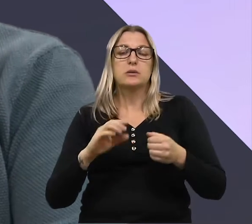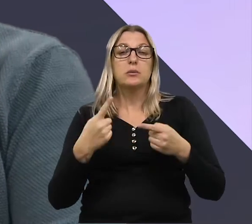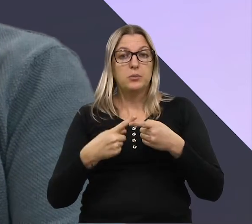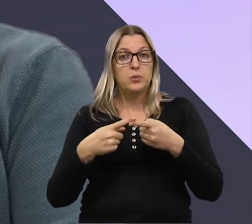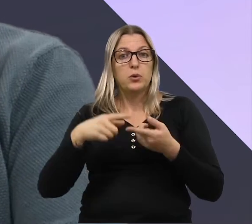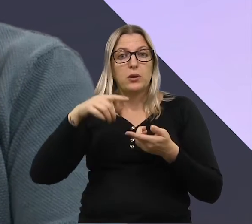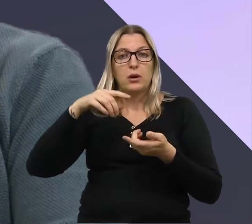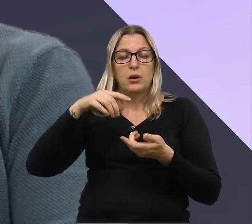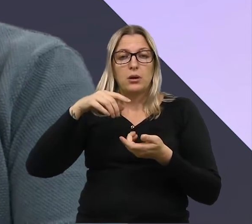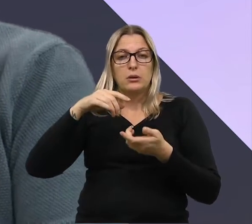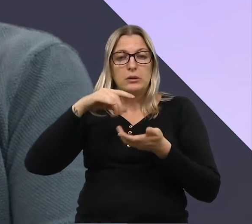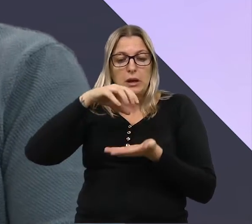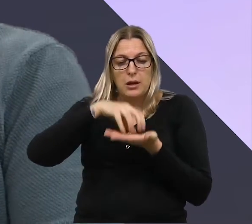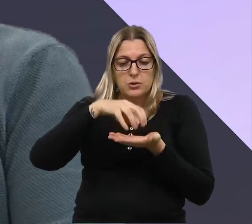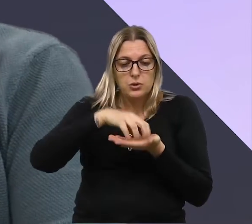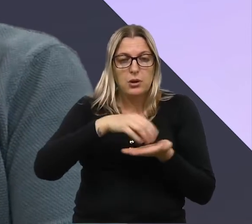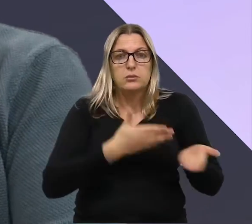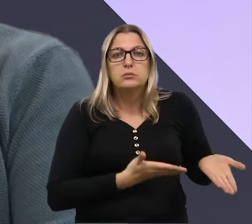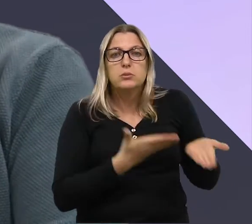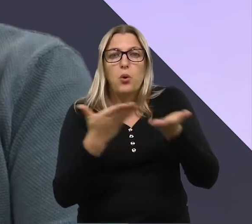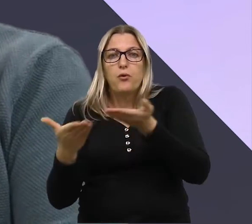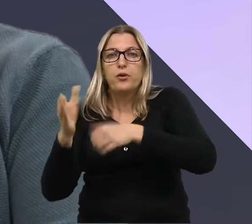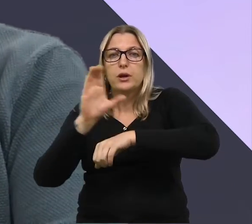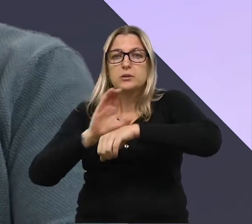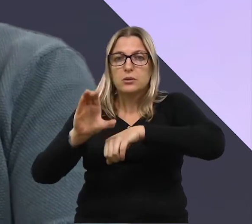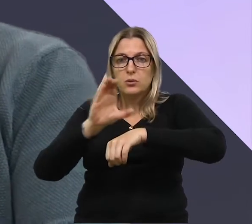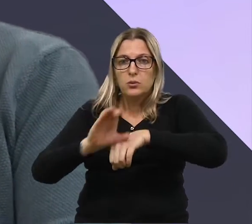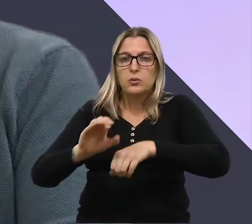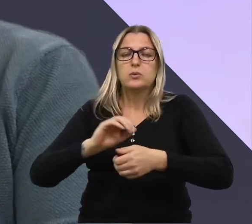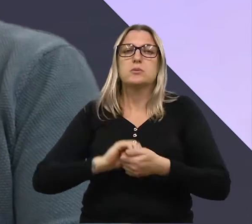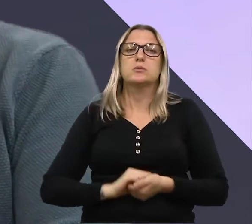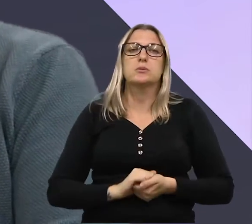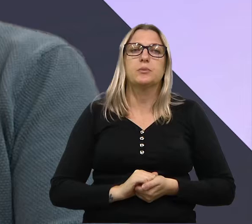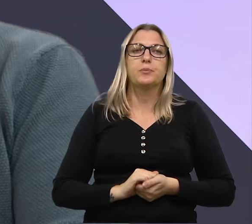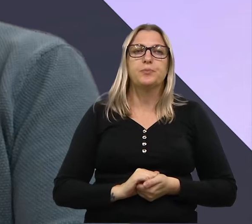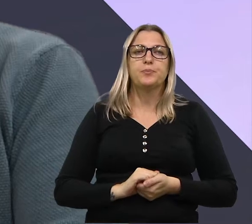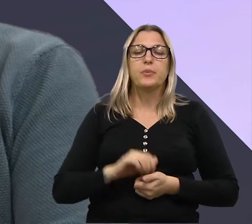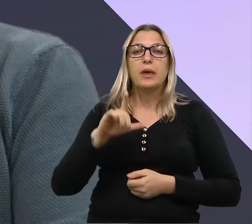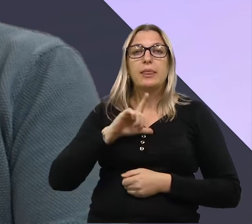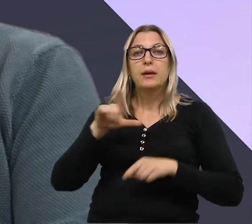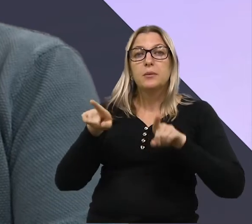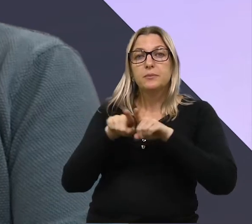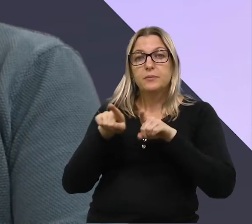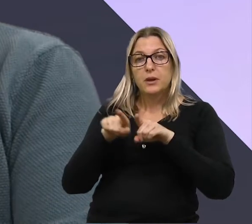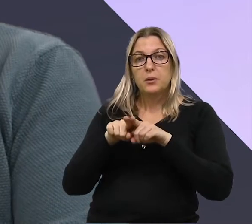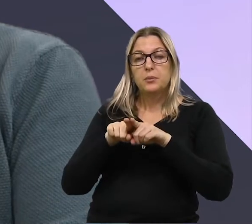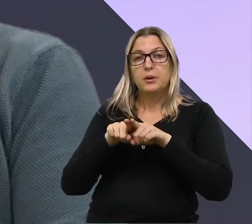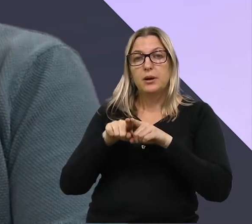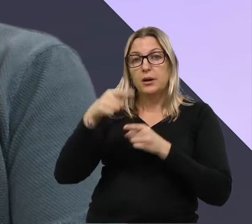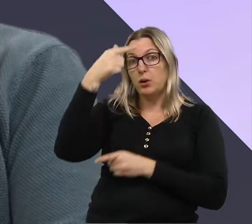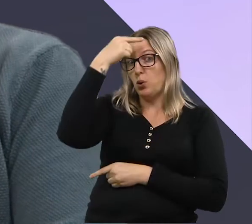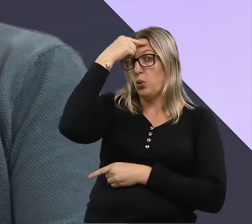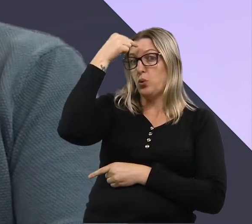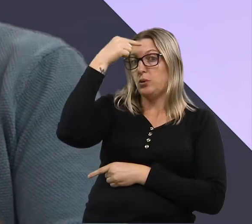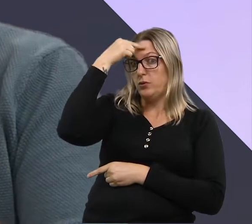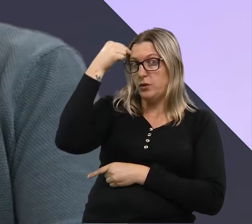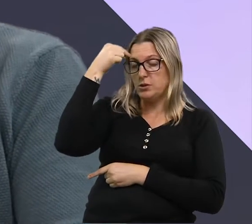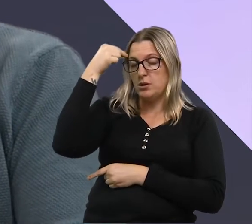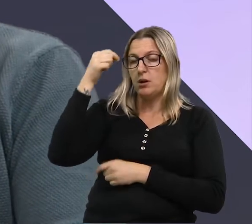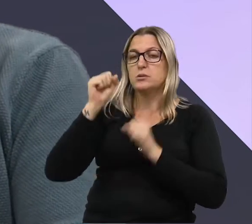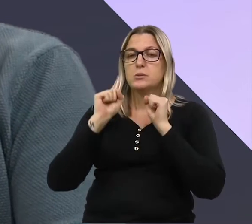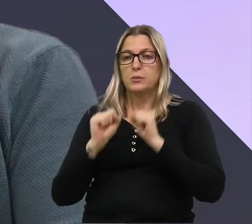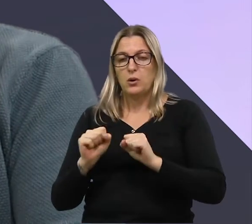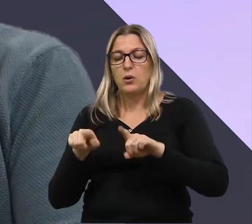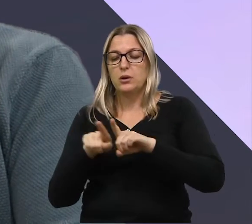oferecem cursos em aí na questão deles né Nós temos também as Universidades que